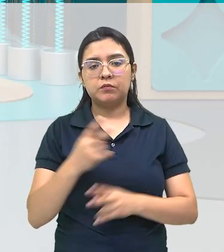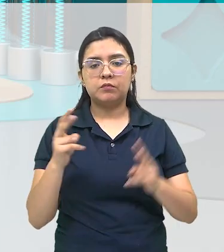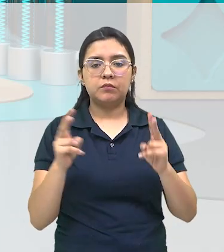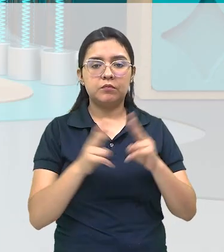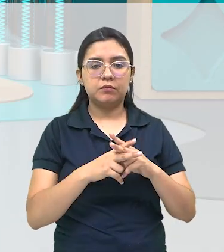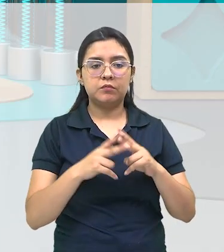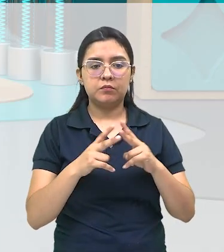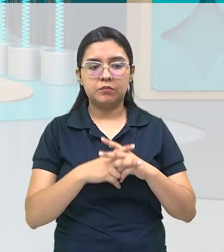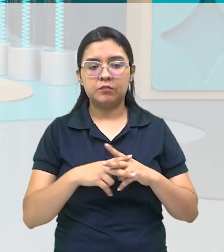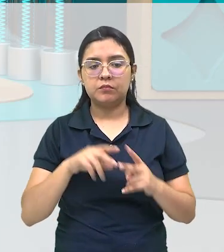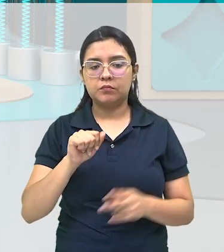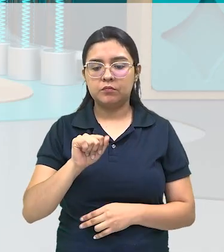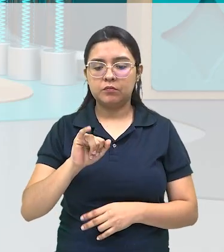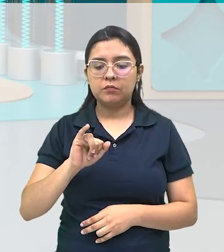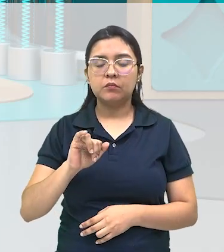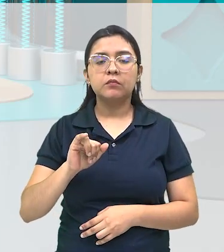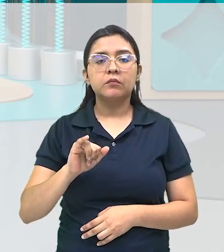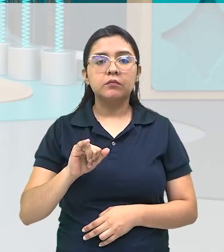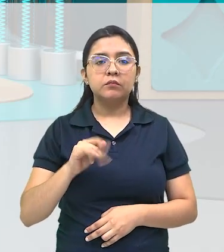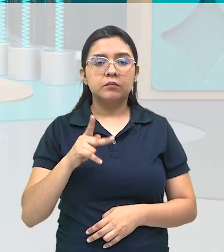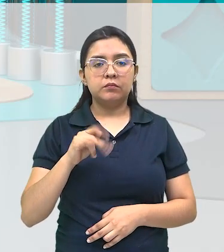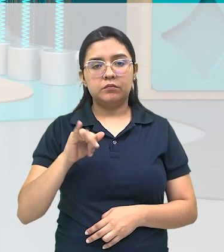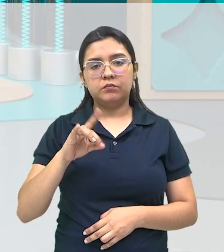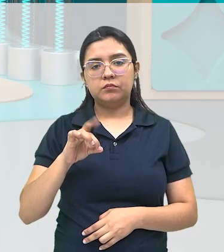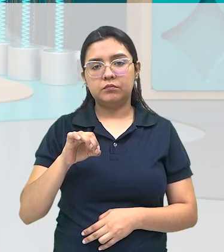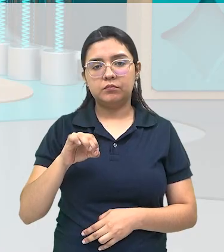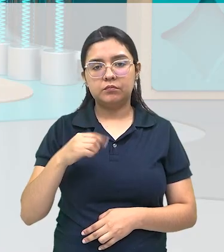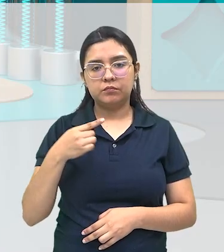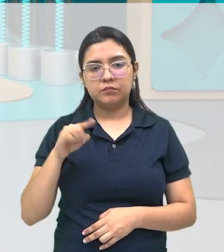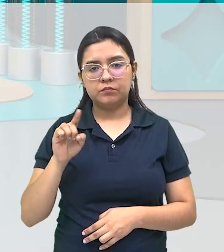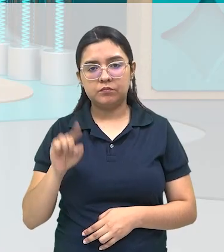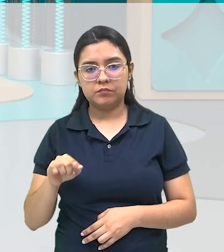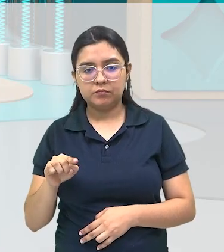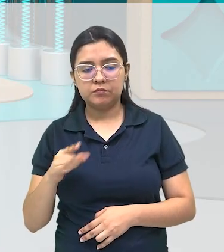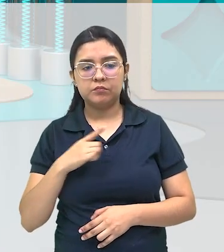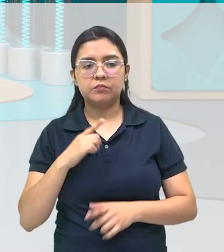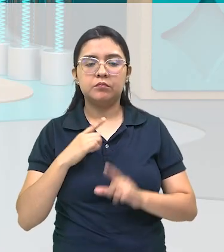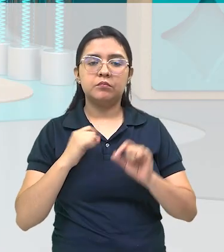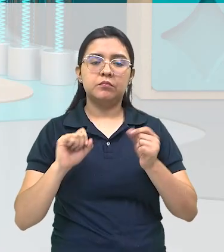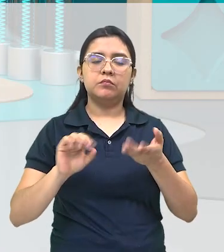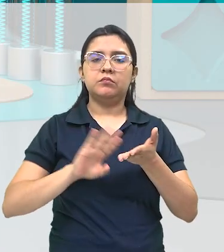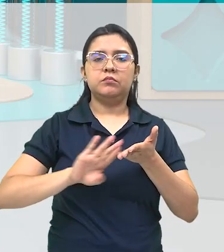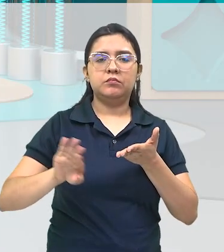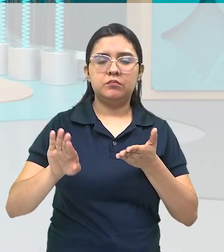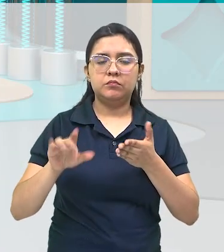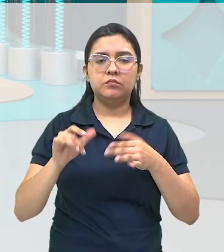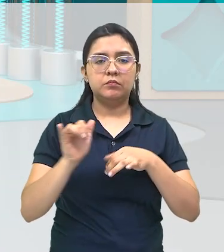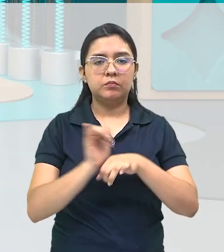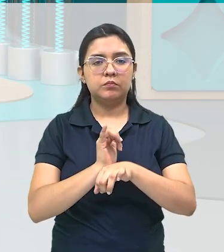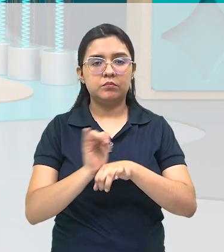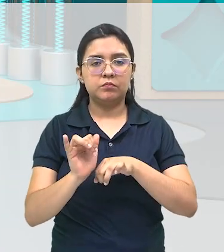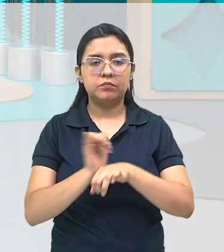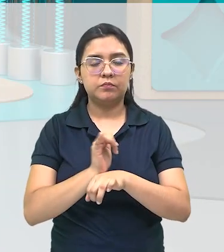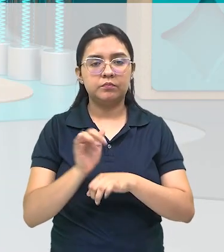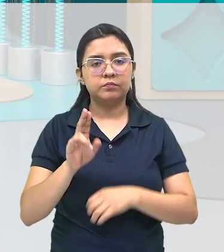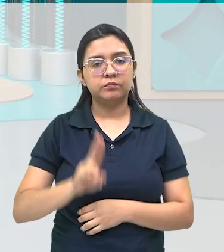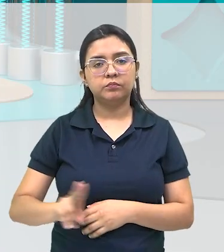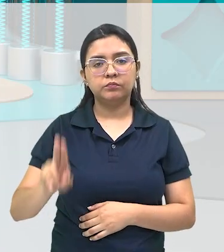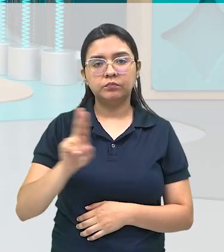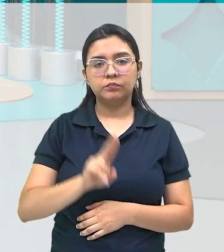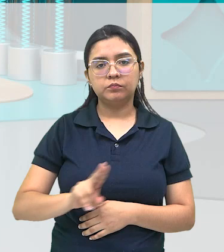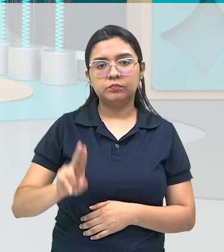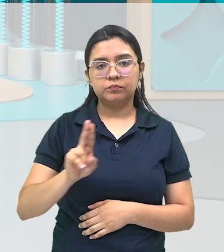de Aikido, né? Então, ele subtraiu todas aquelas técnicas que eram